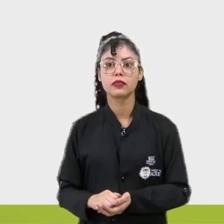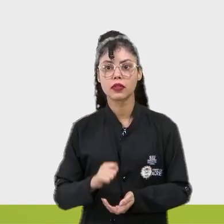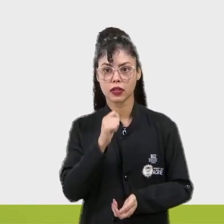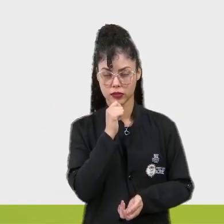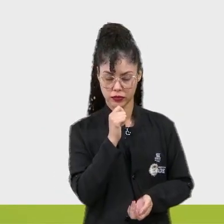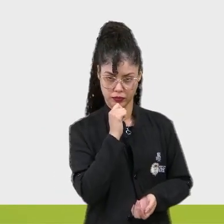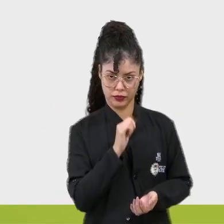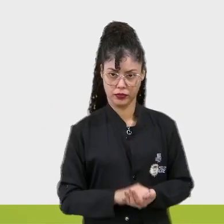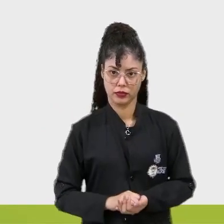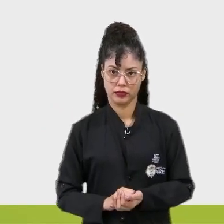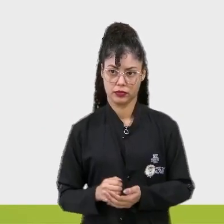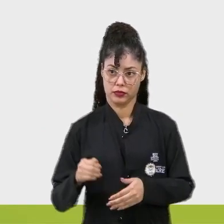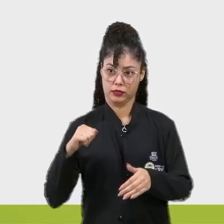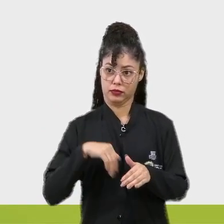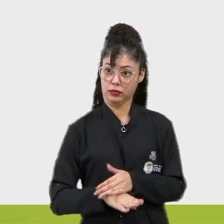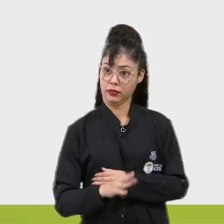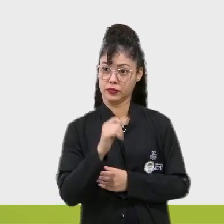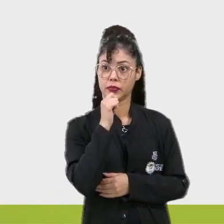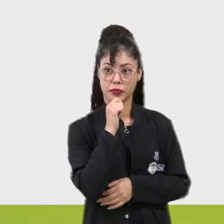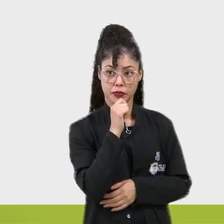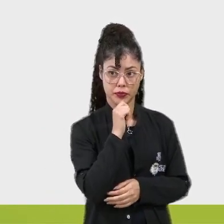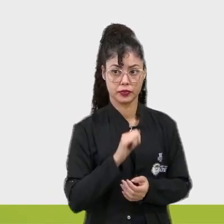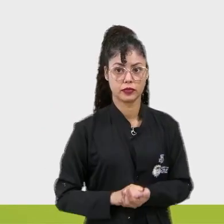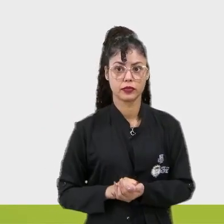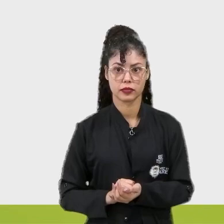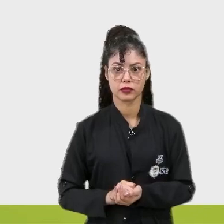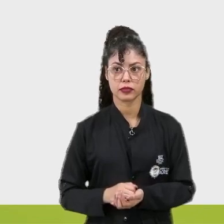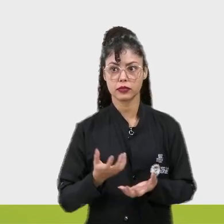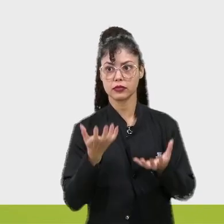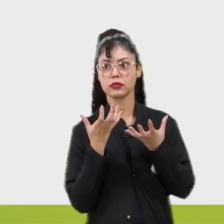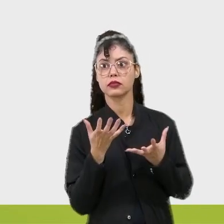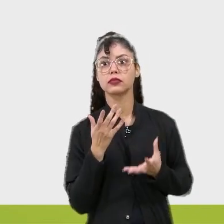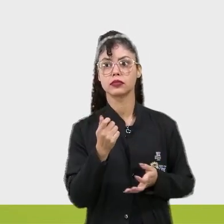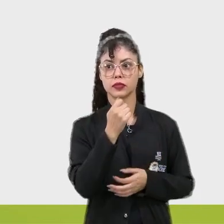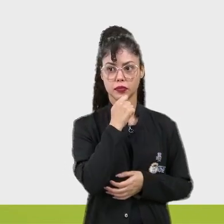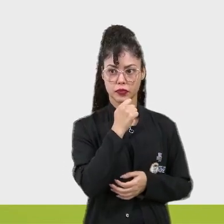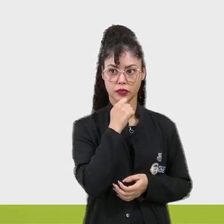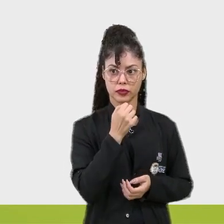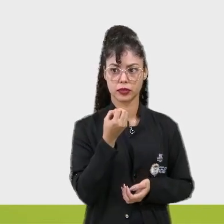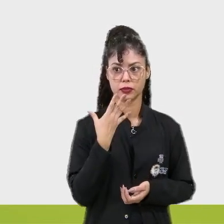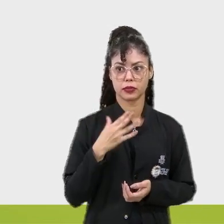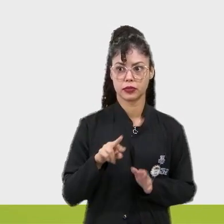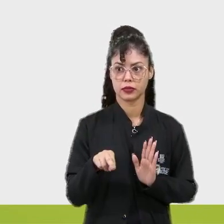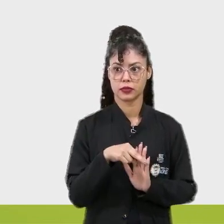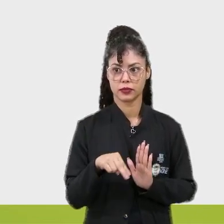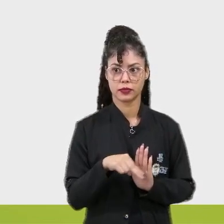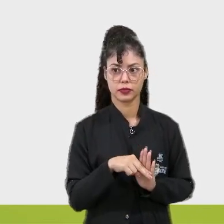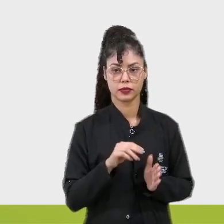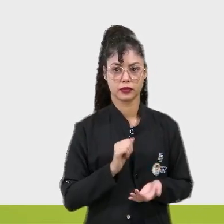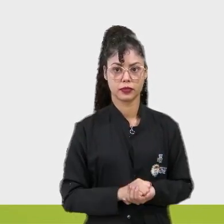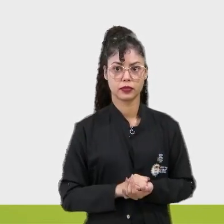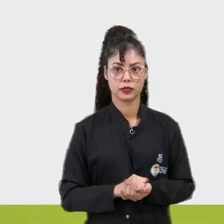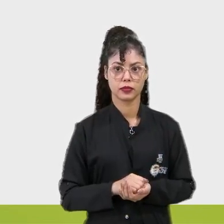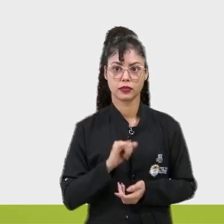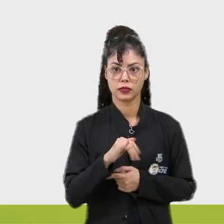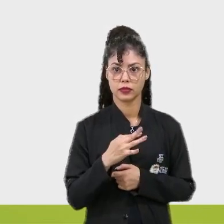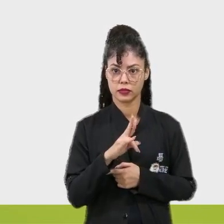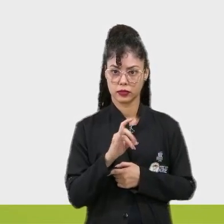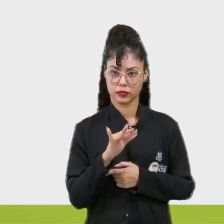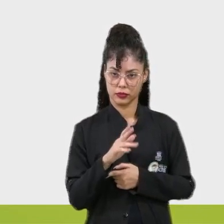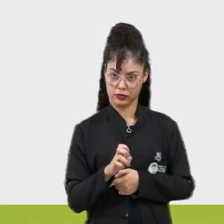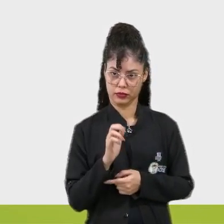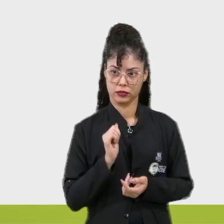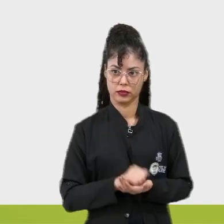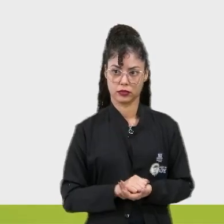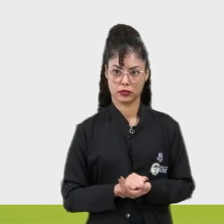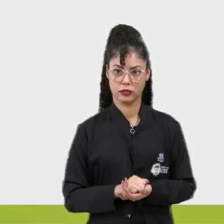aí, eles não cabem num candidato que almeja uma boa nota na redação. Impessoalidade,